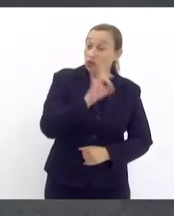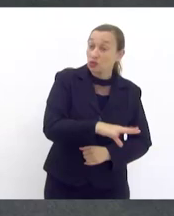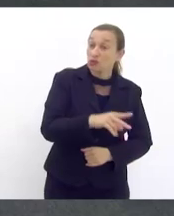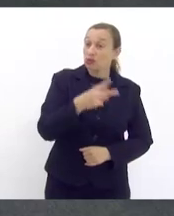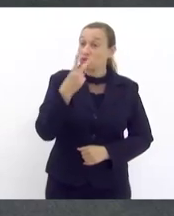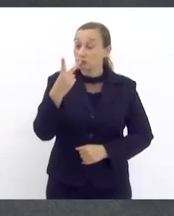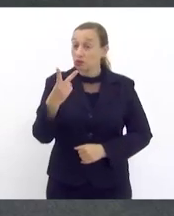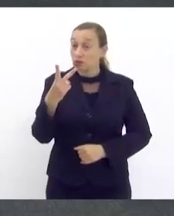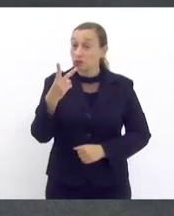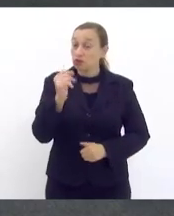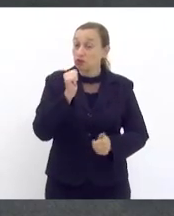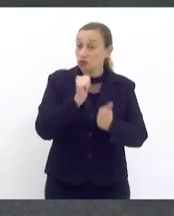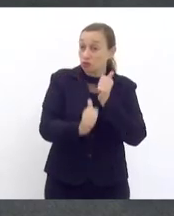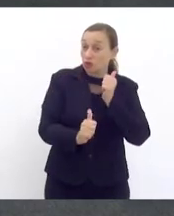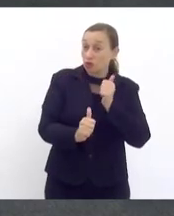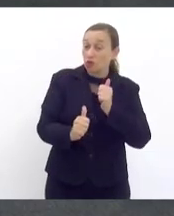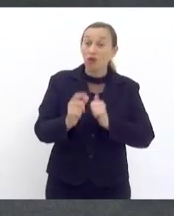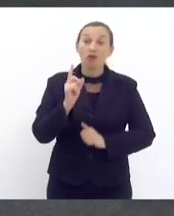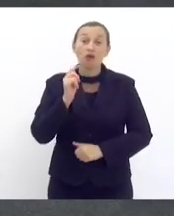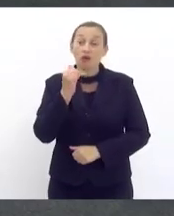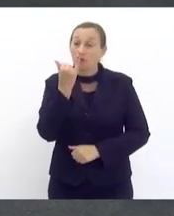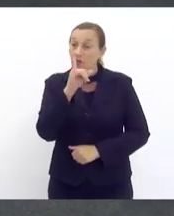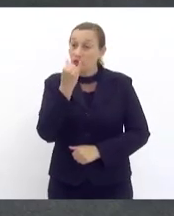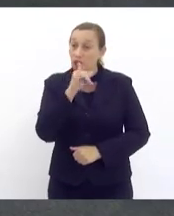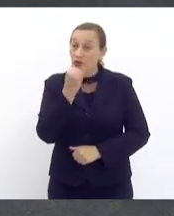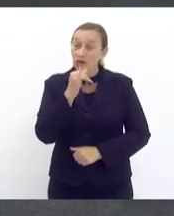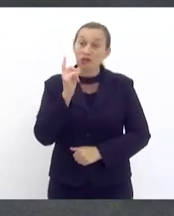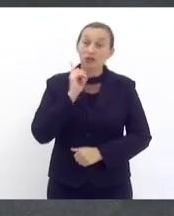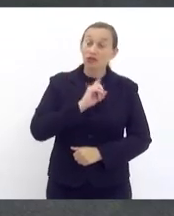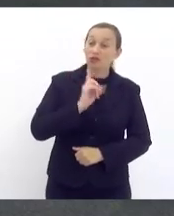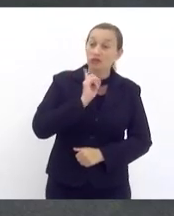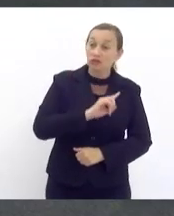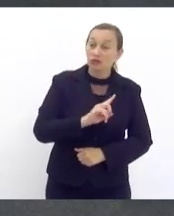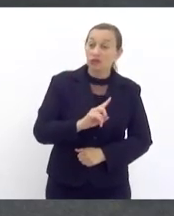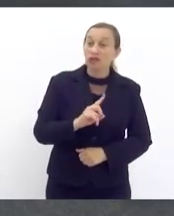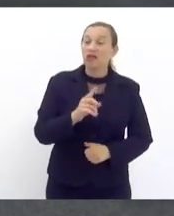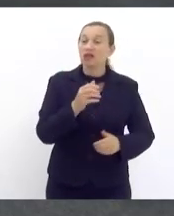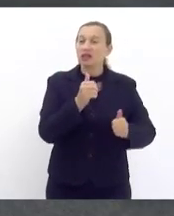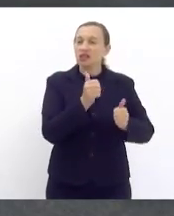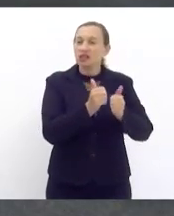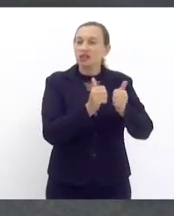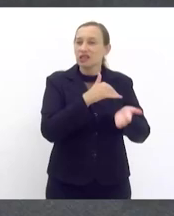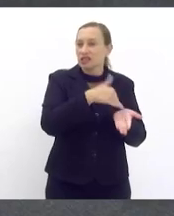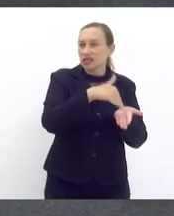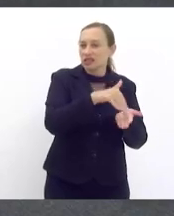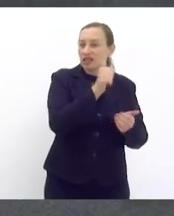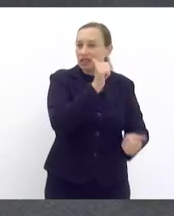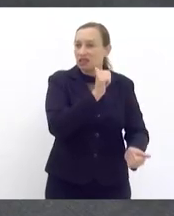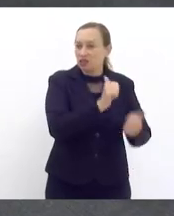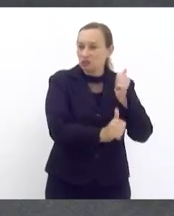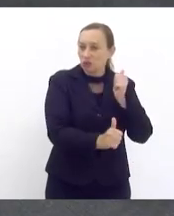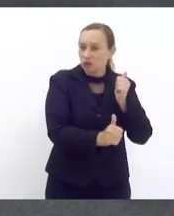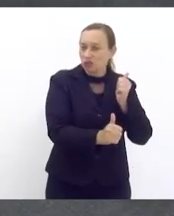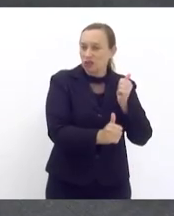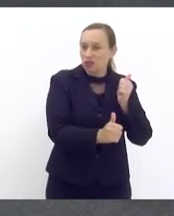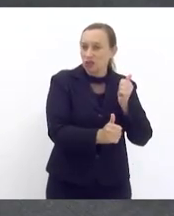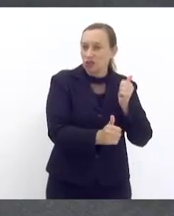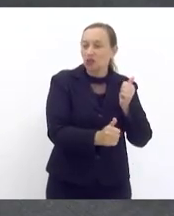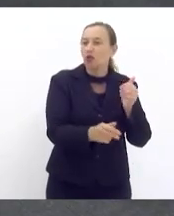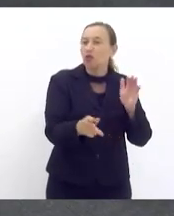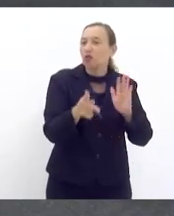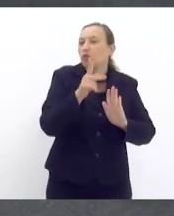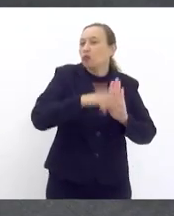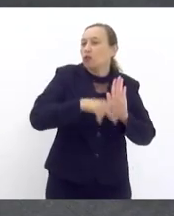fla-flus não é a secretaria de esporte na com a participação do